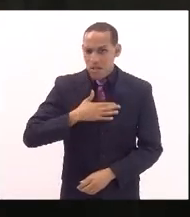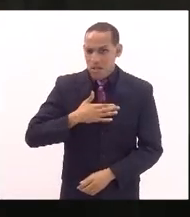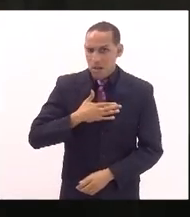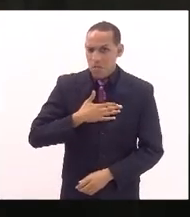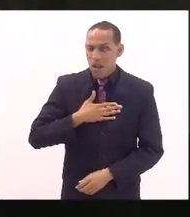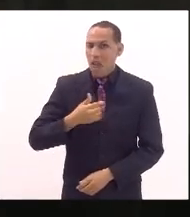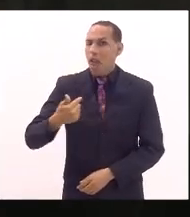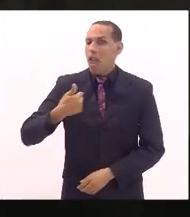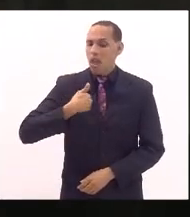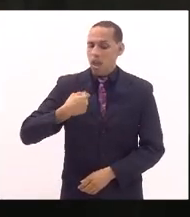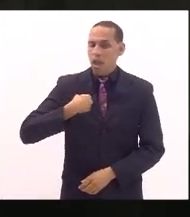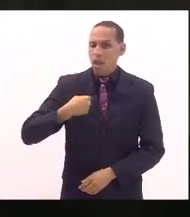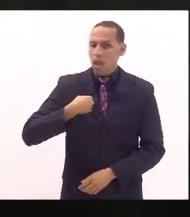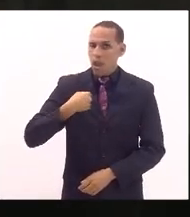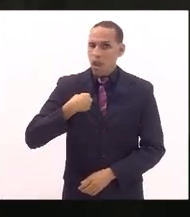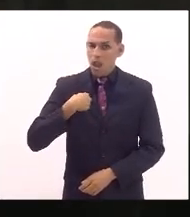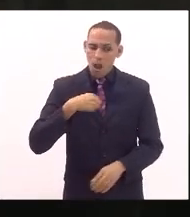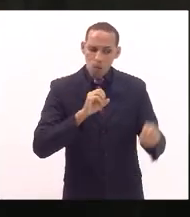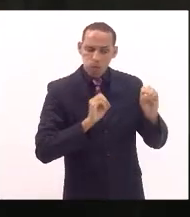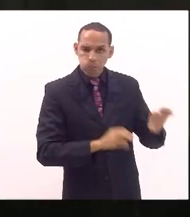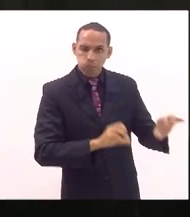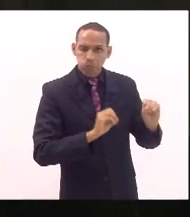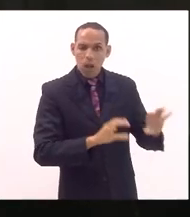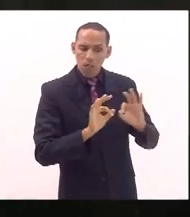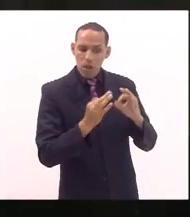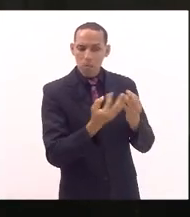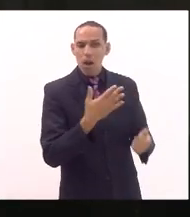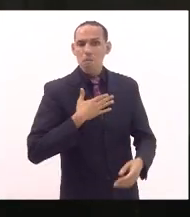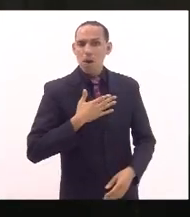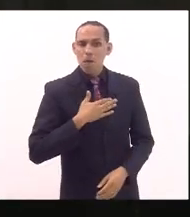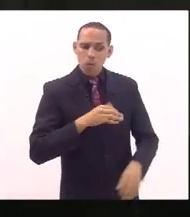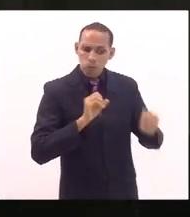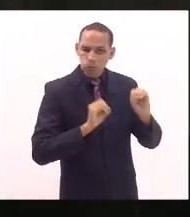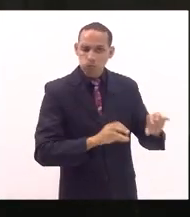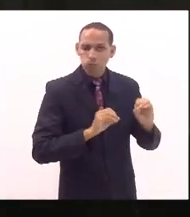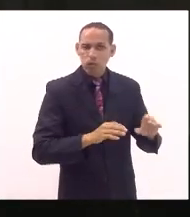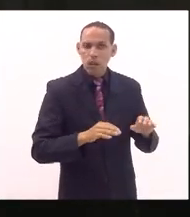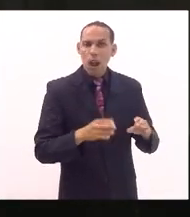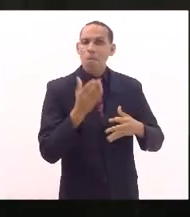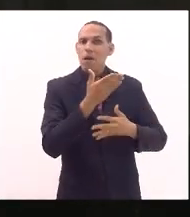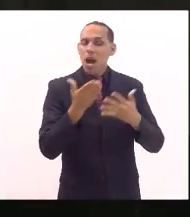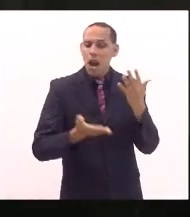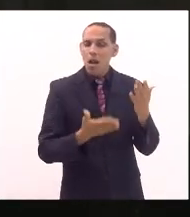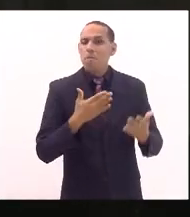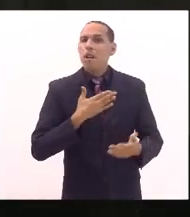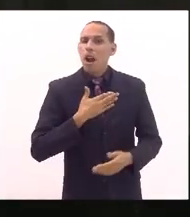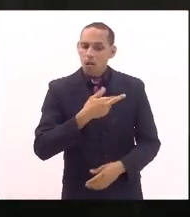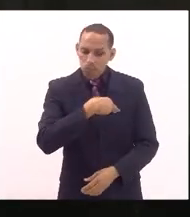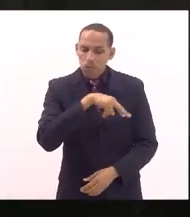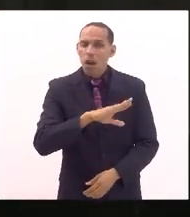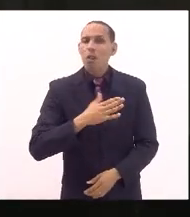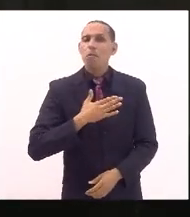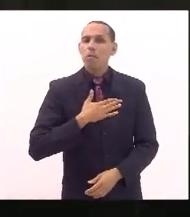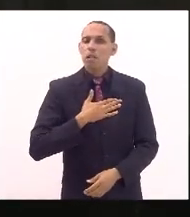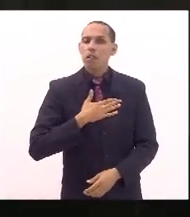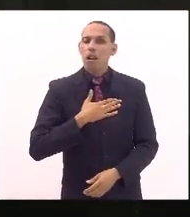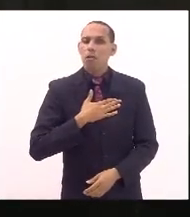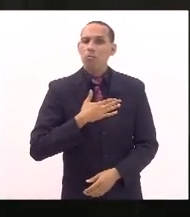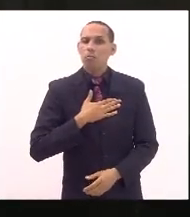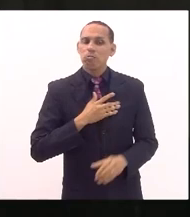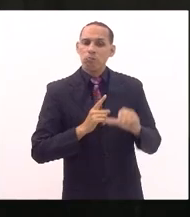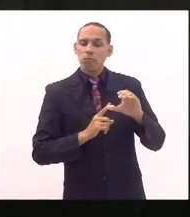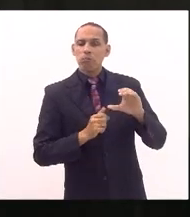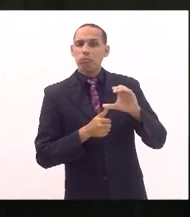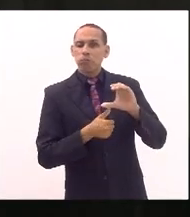tem bara sou eu e minha família dentro dos meus parâmetros religiosos cristãos